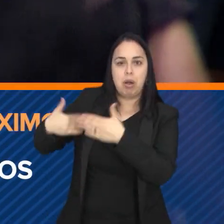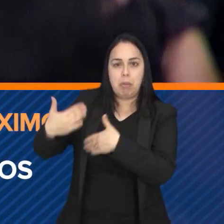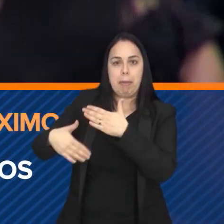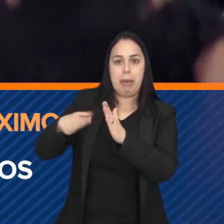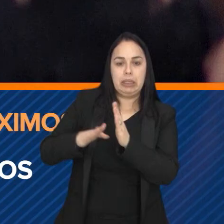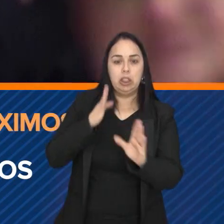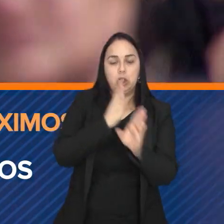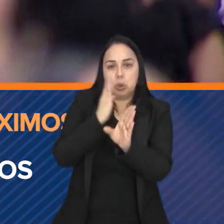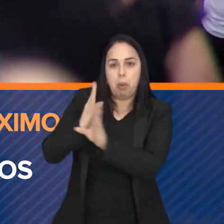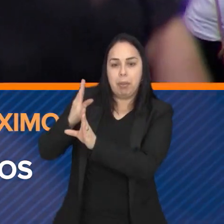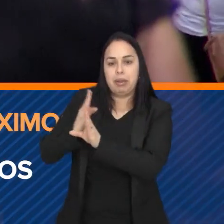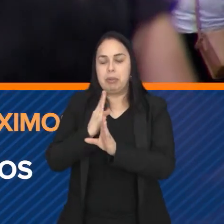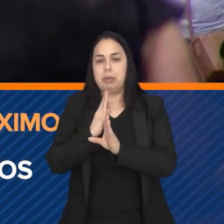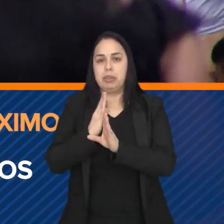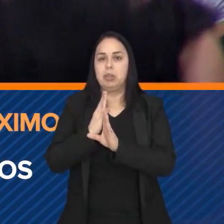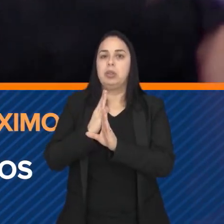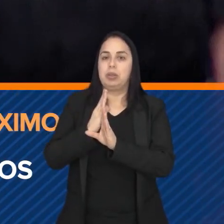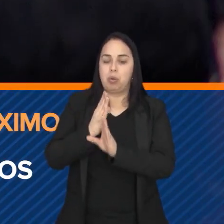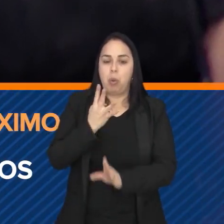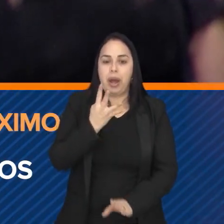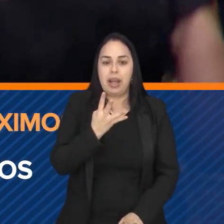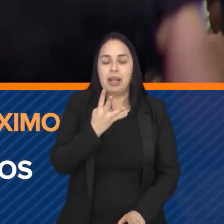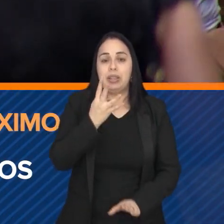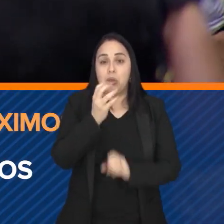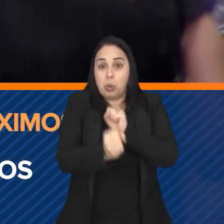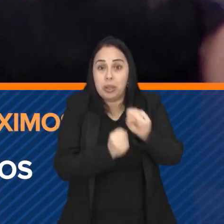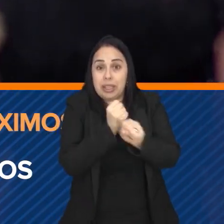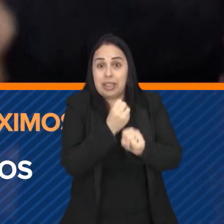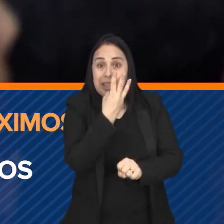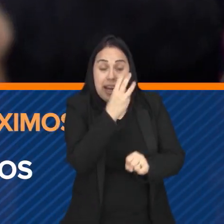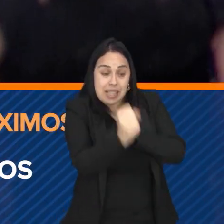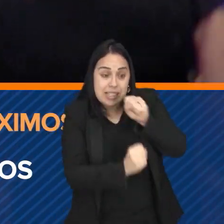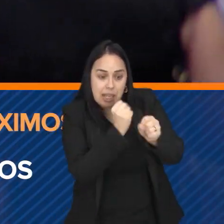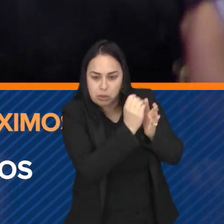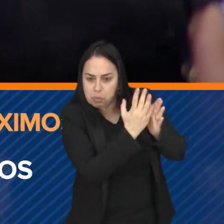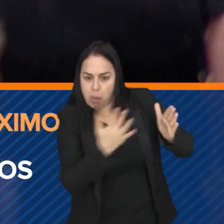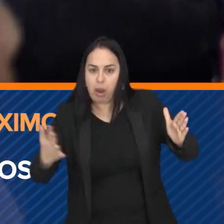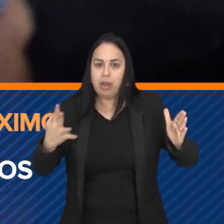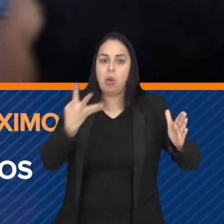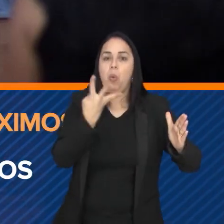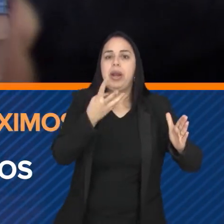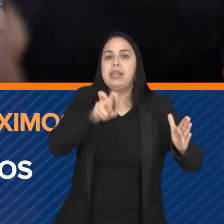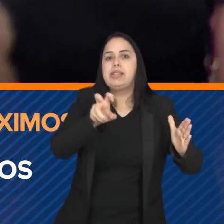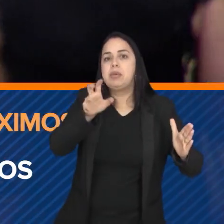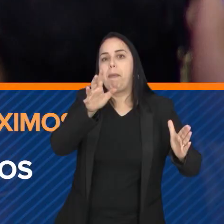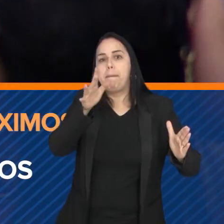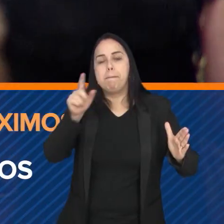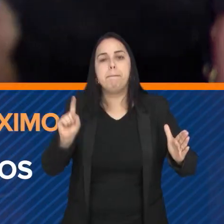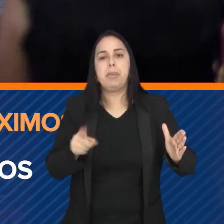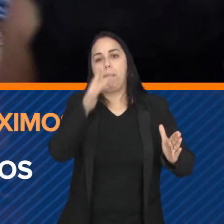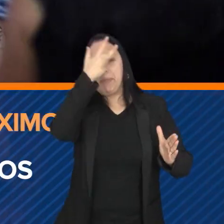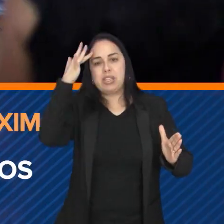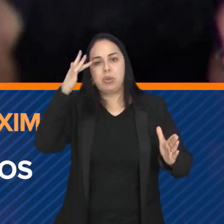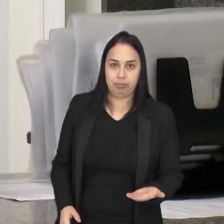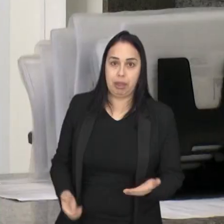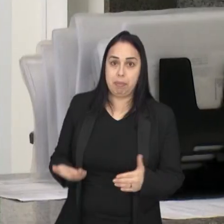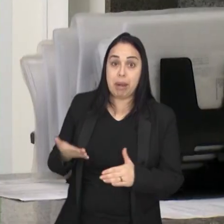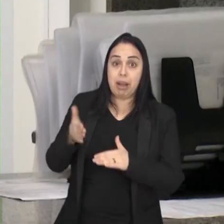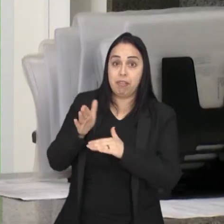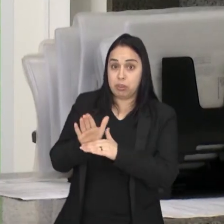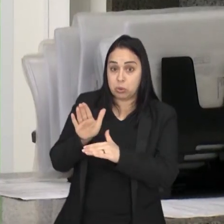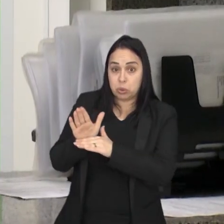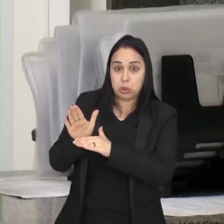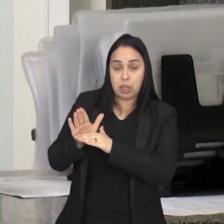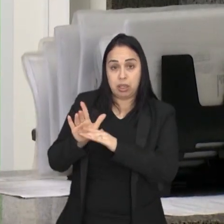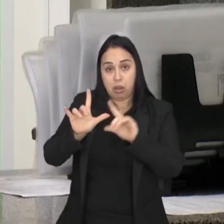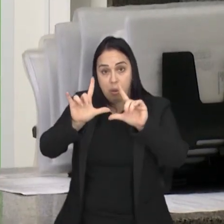continuar no atual ritmo de diagnósticos, teremos mais de 45 mil novos casos nos próximos 3 anos. Ainda